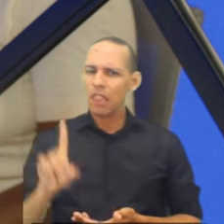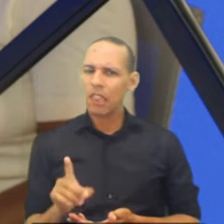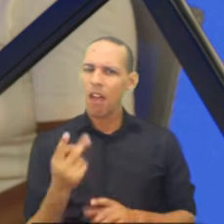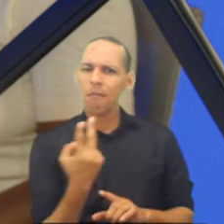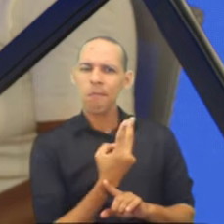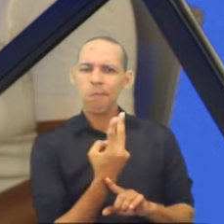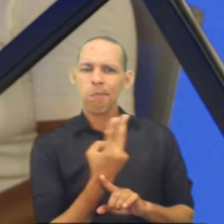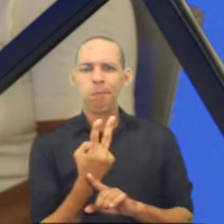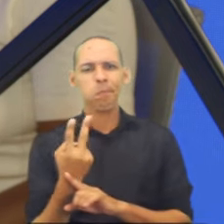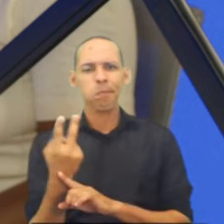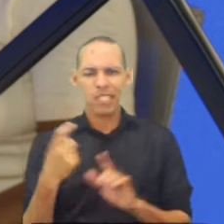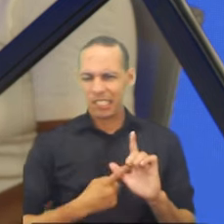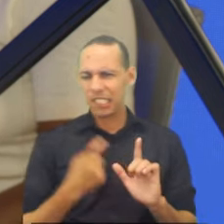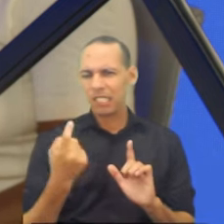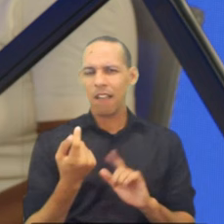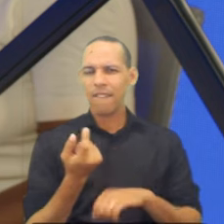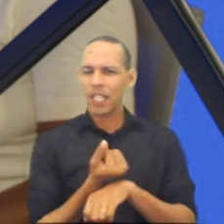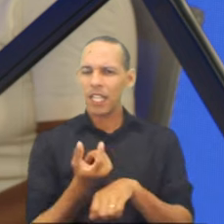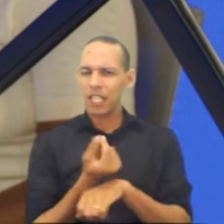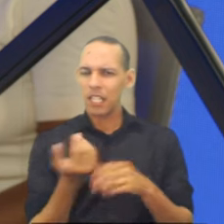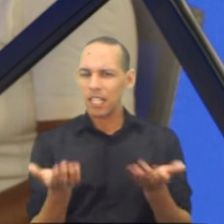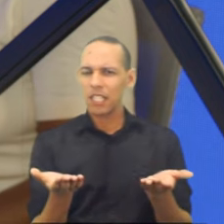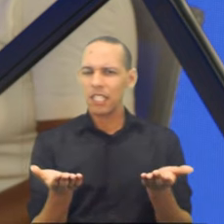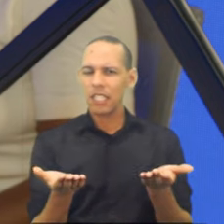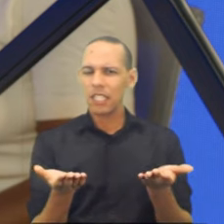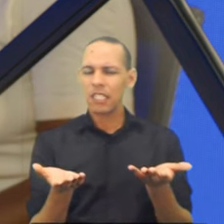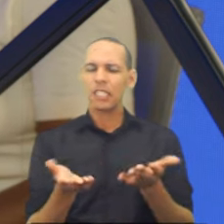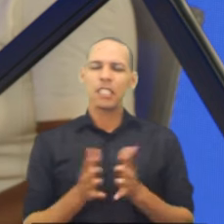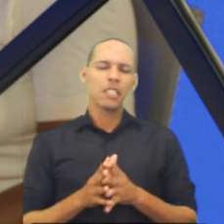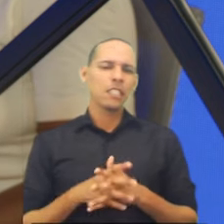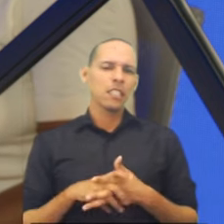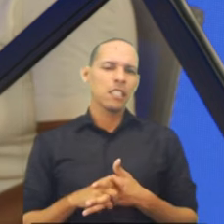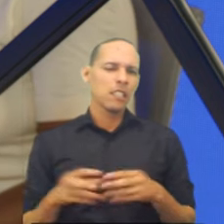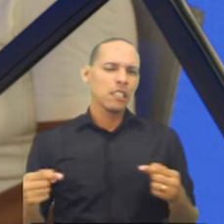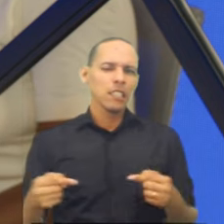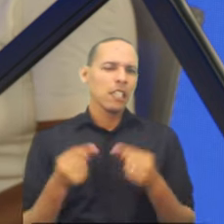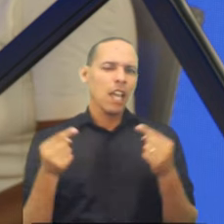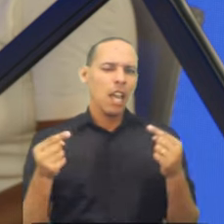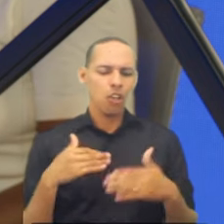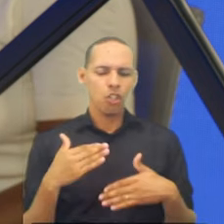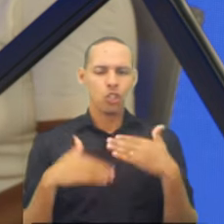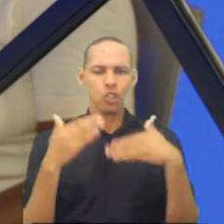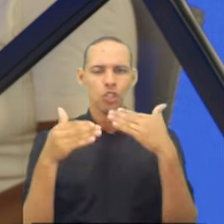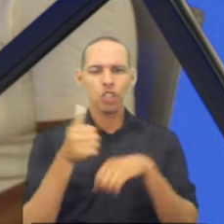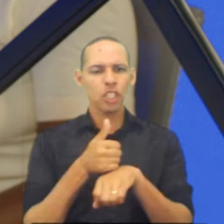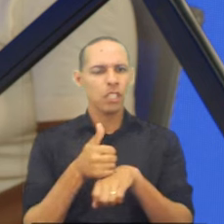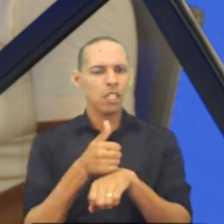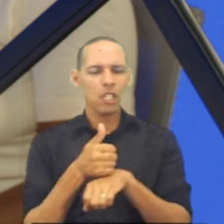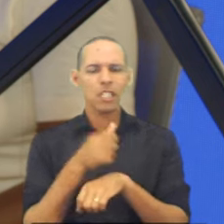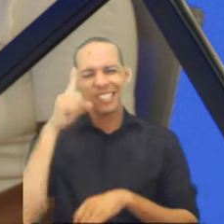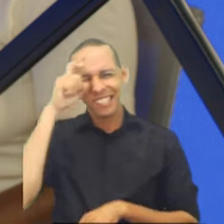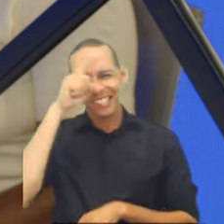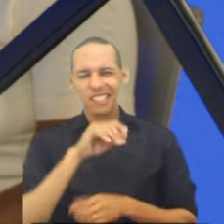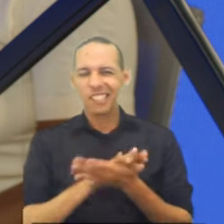com deficiência buscarem essa independência financeira né em relação ao seu desenvolvimento profissional